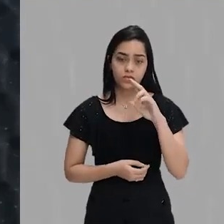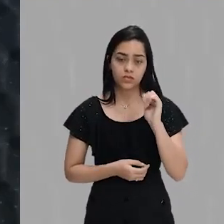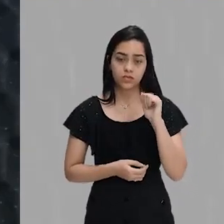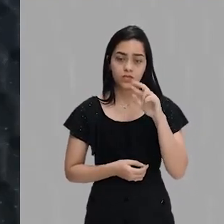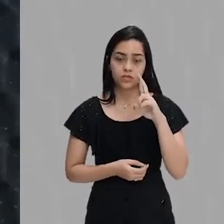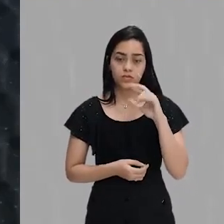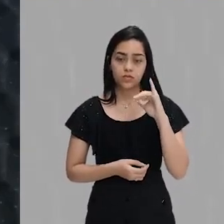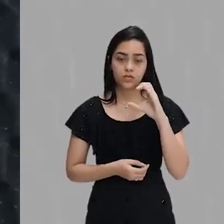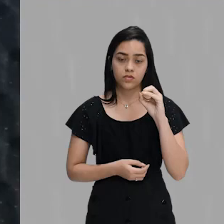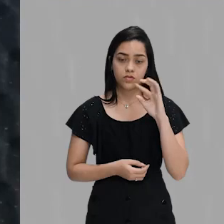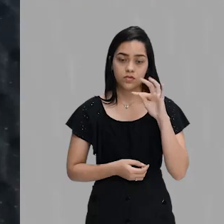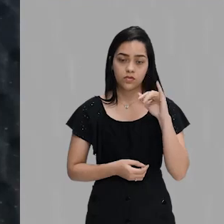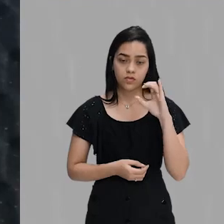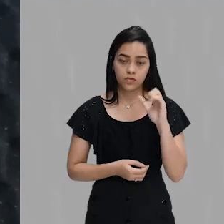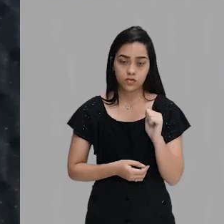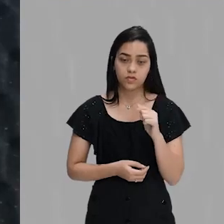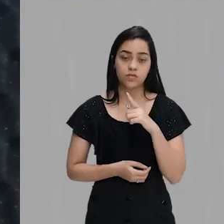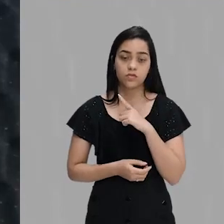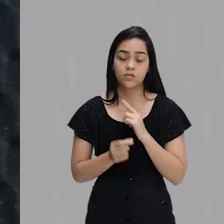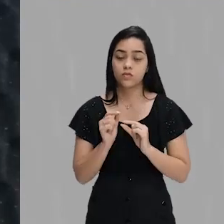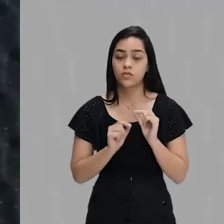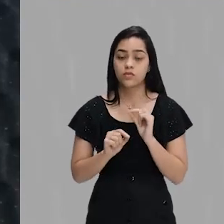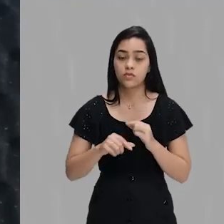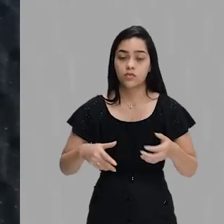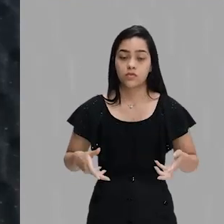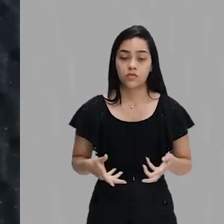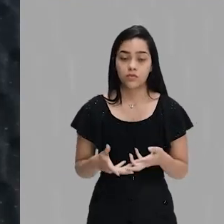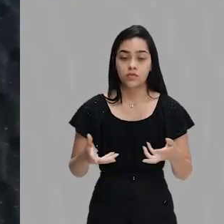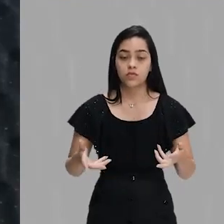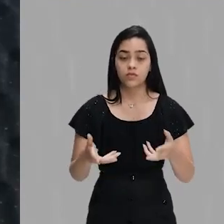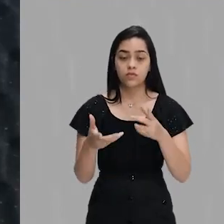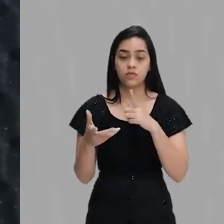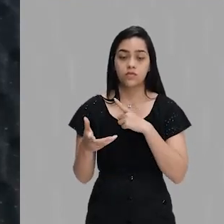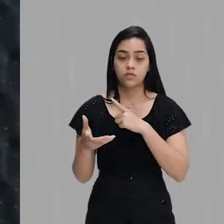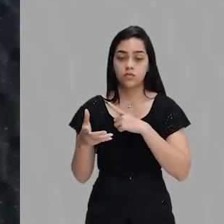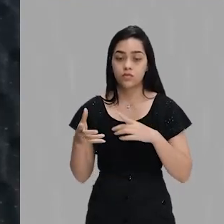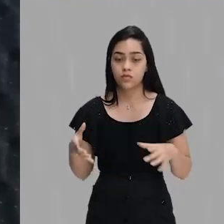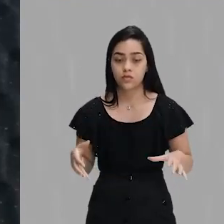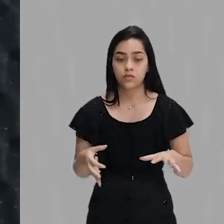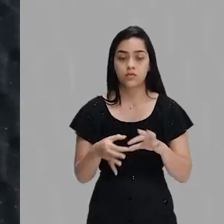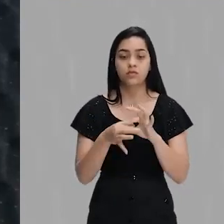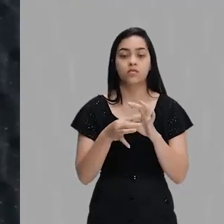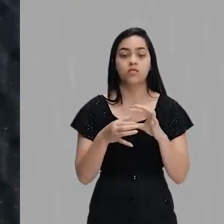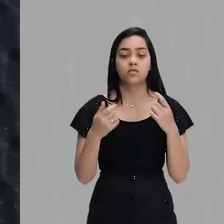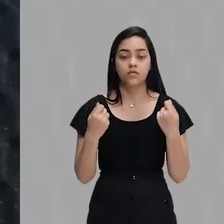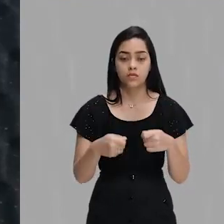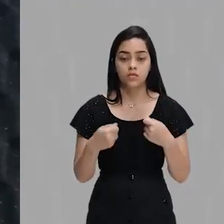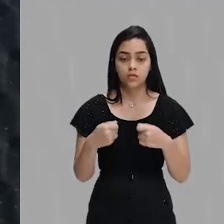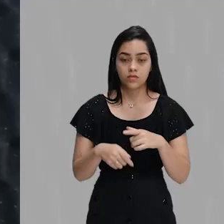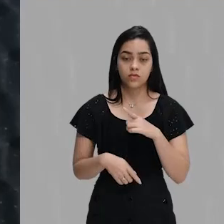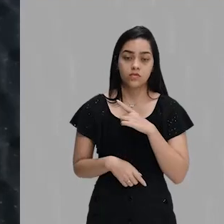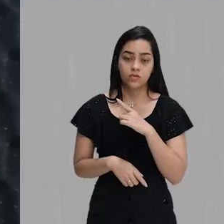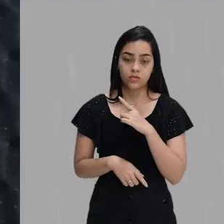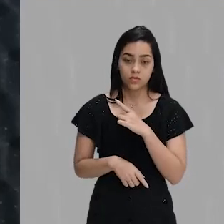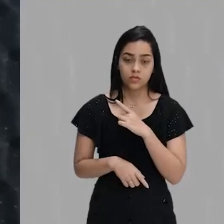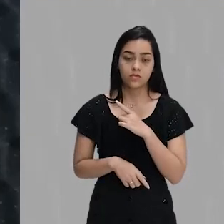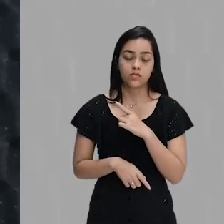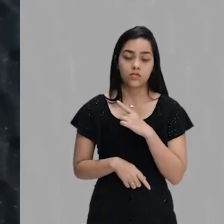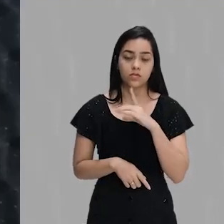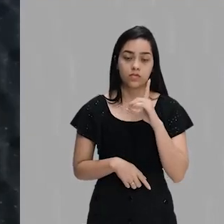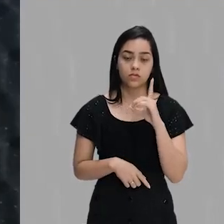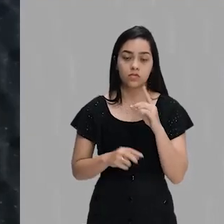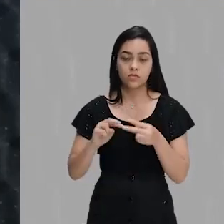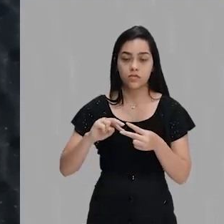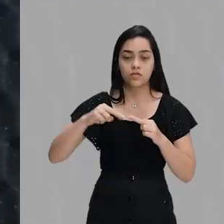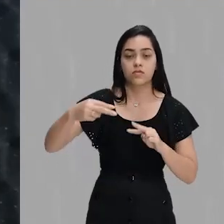eucarióticas, elas têm que promover ali uma compactação, elas têm que compactar esse